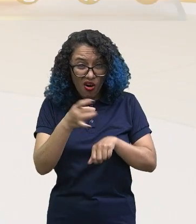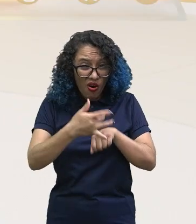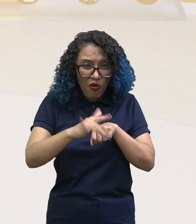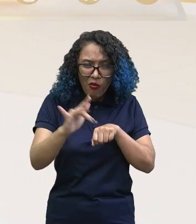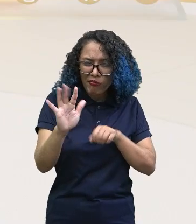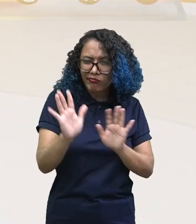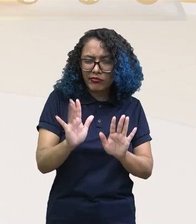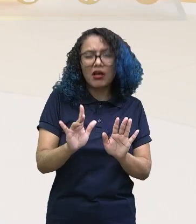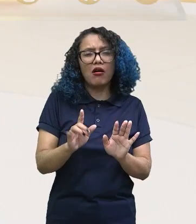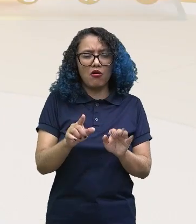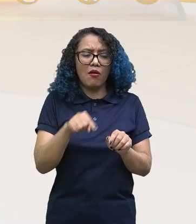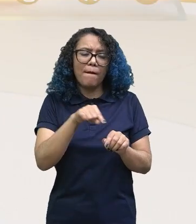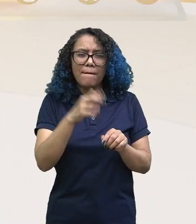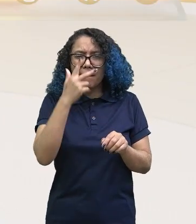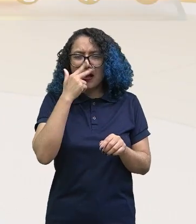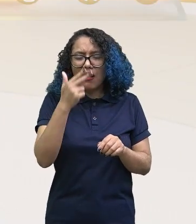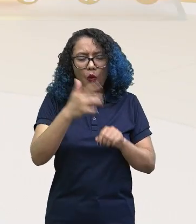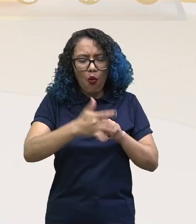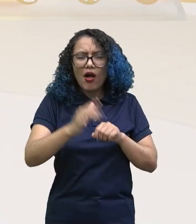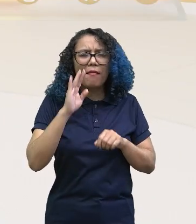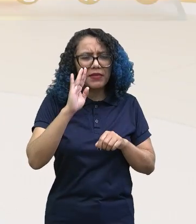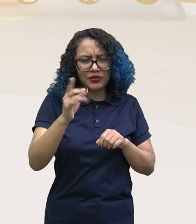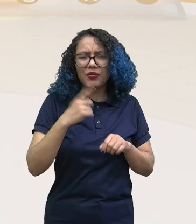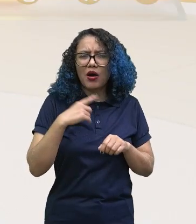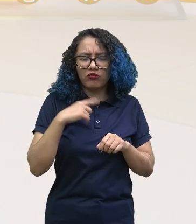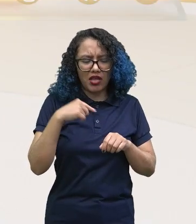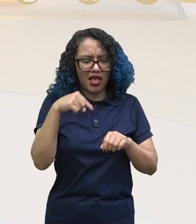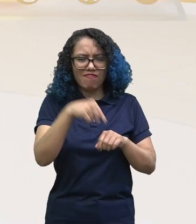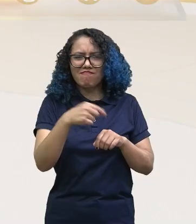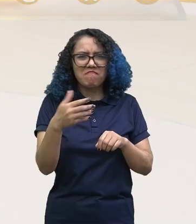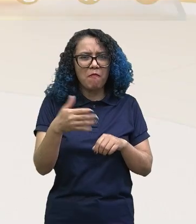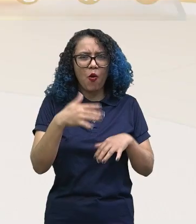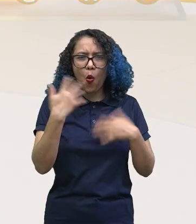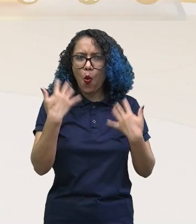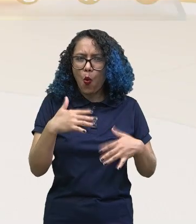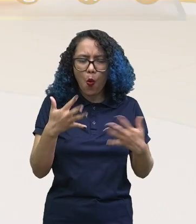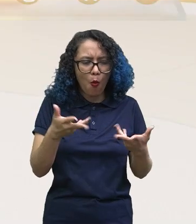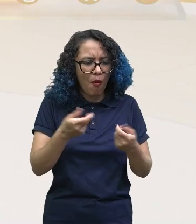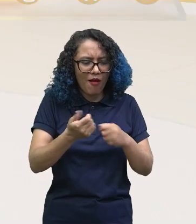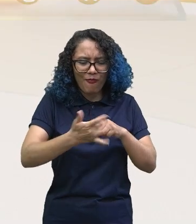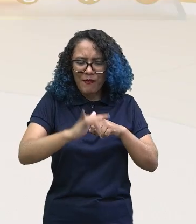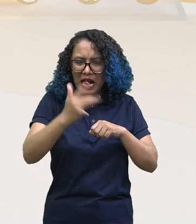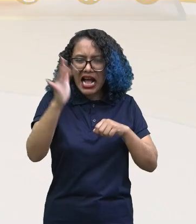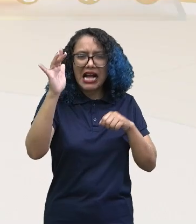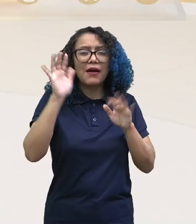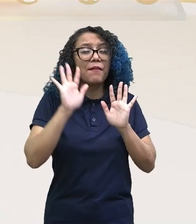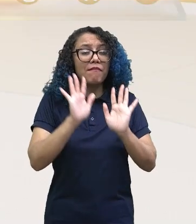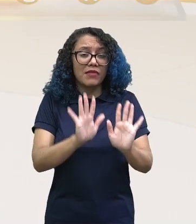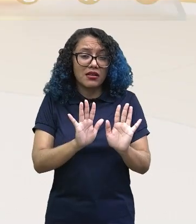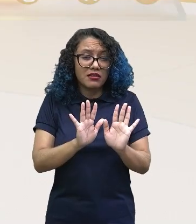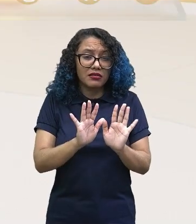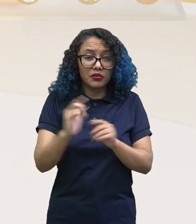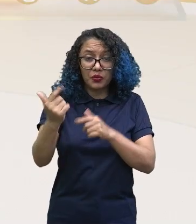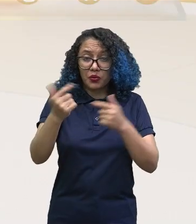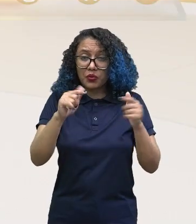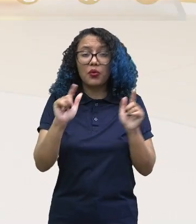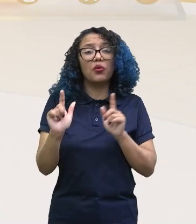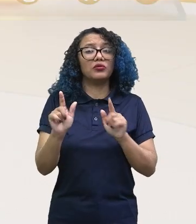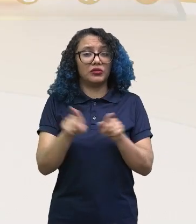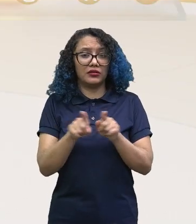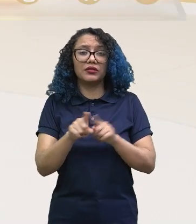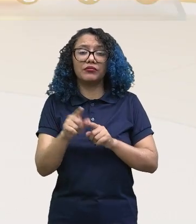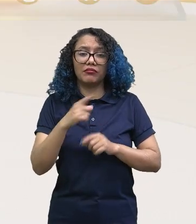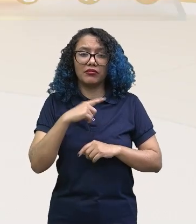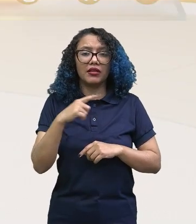no ouro, né, como principal, sendo, né? A pedra, né, preciosa e tudo mais, mas não é bem assim, né? Os terras raras,